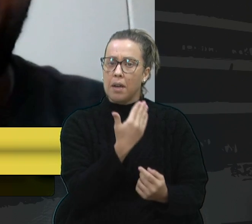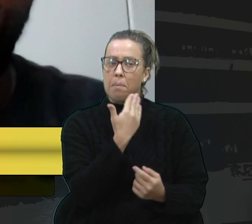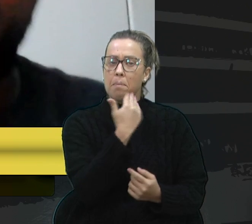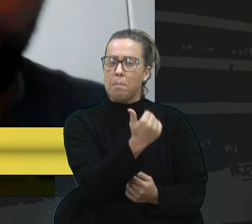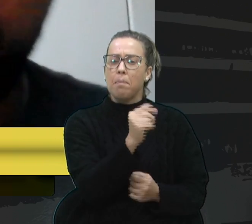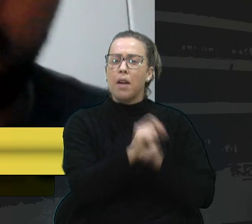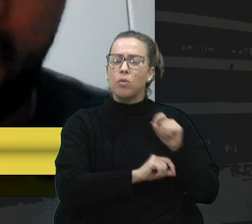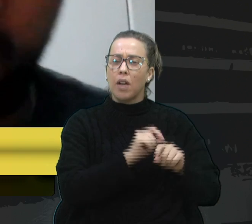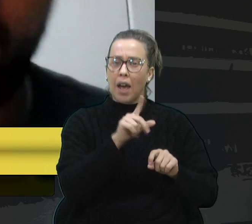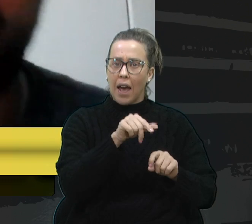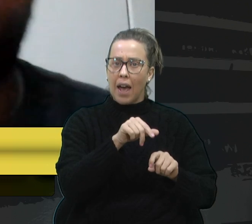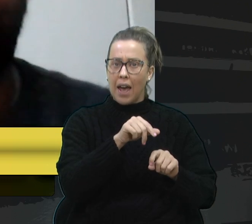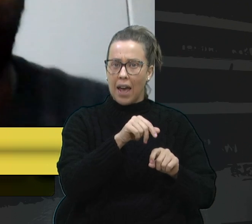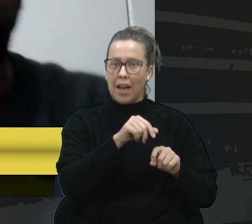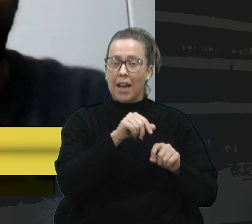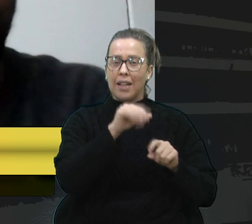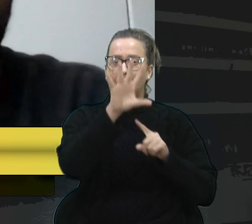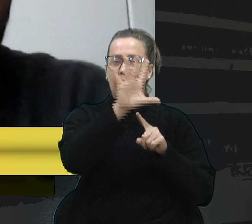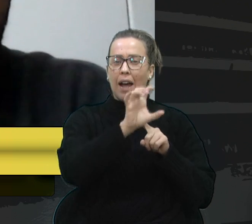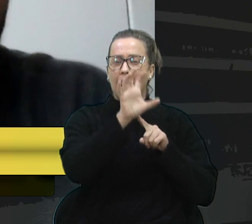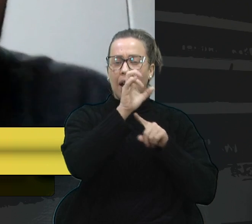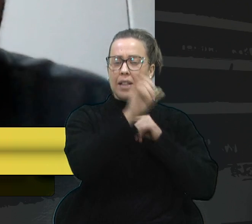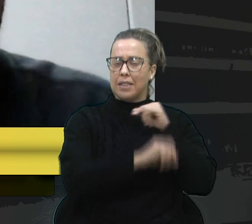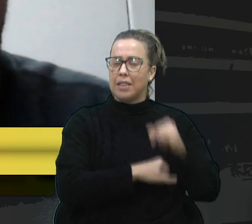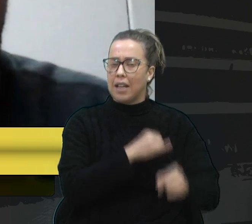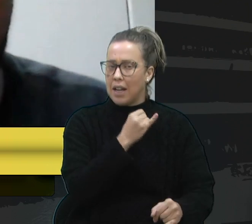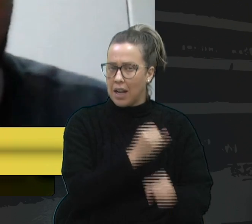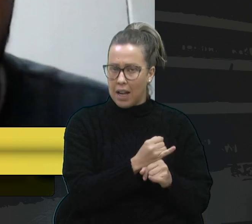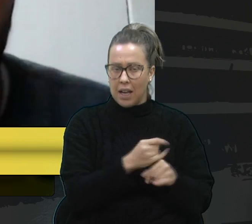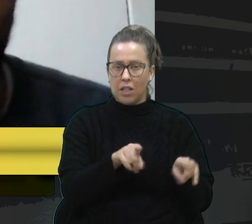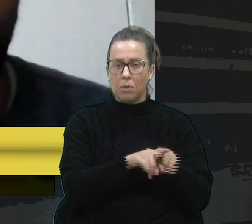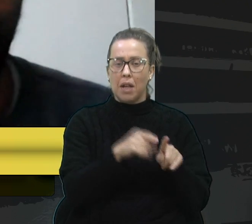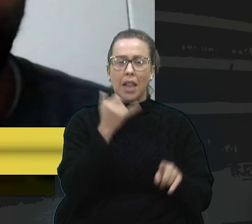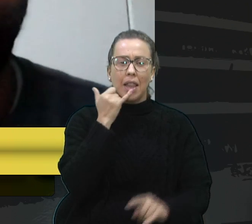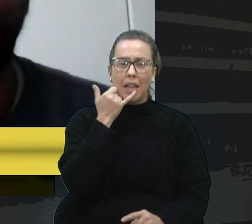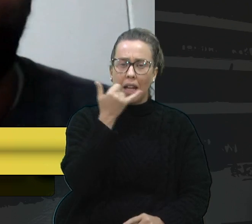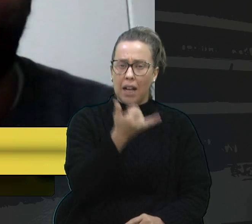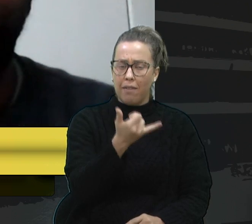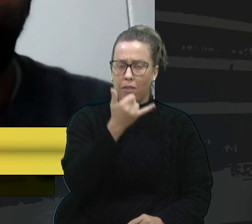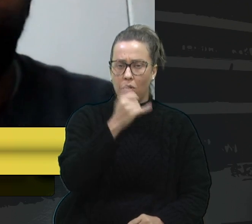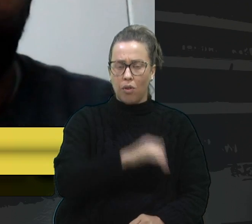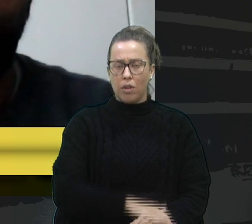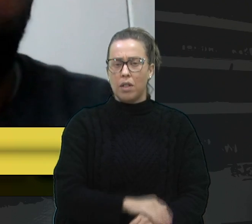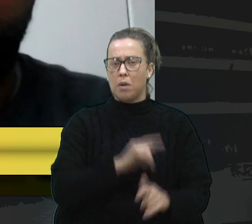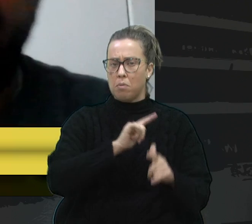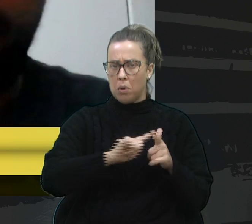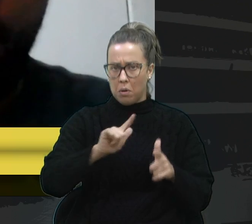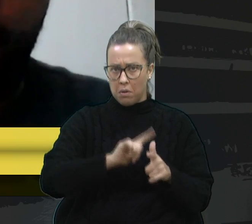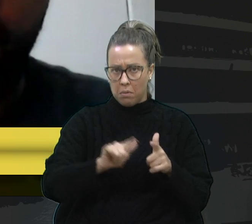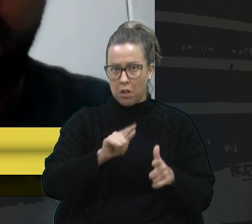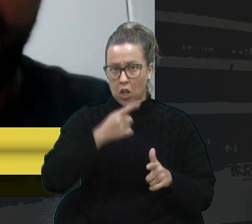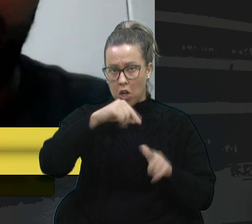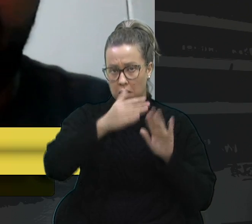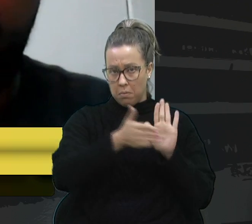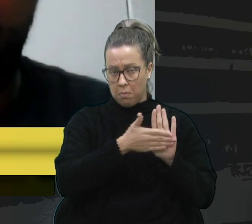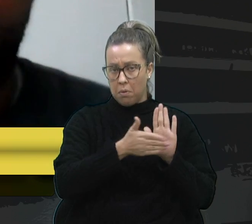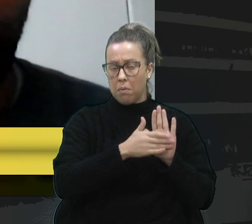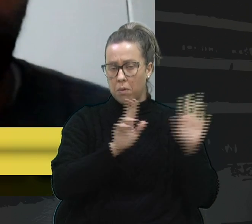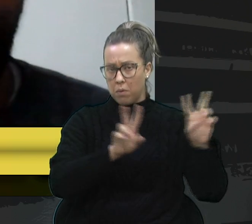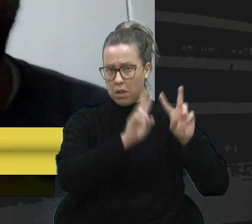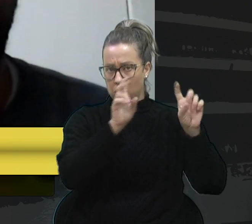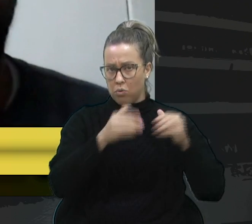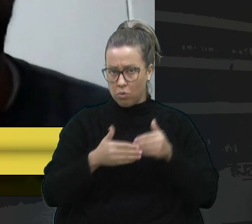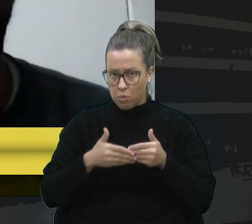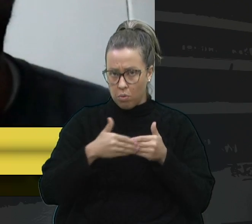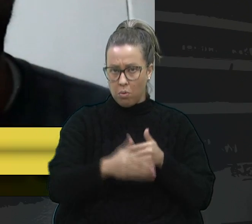a questão do sinal da internet, é a questão do telefone, né? Nós vamos estar propondo esse um tema logo mais